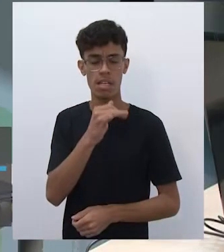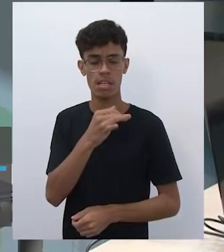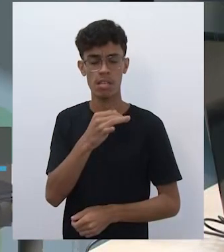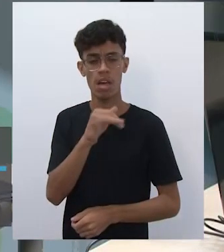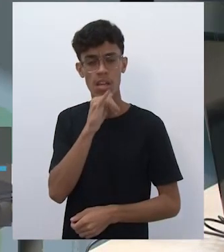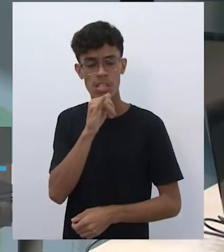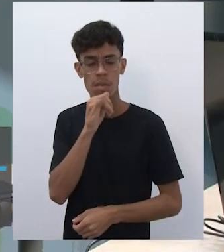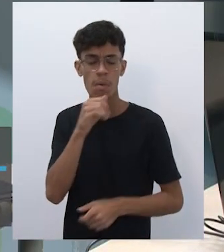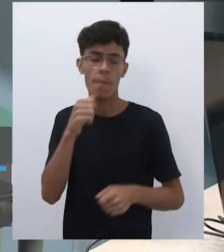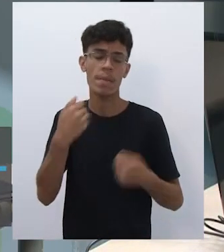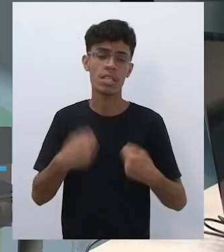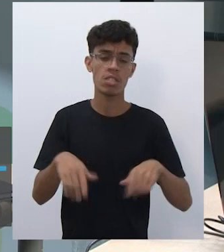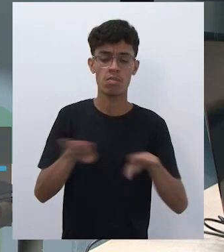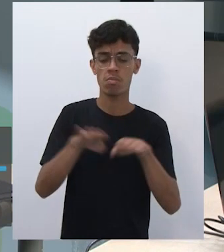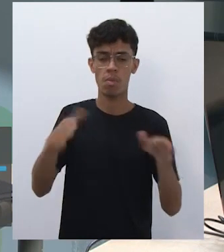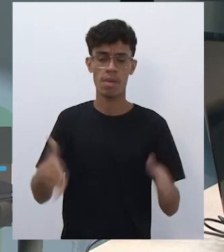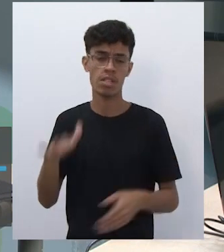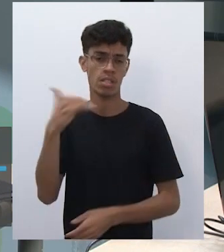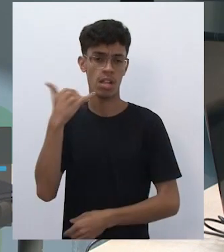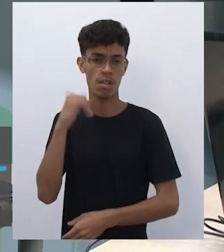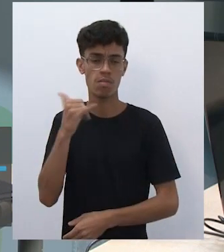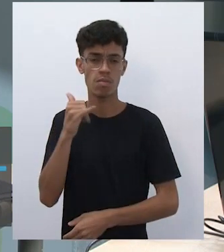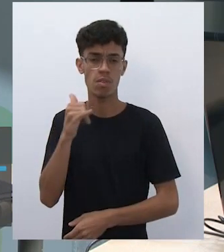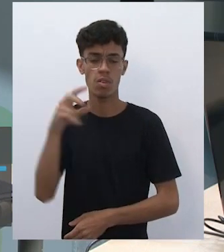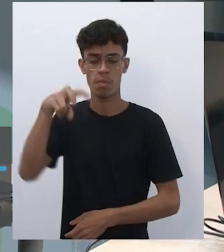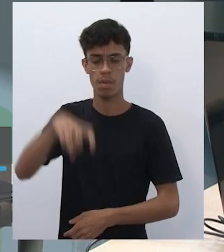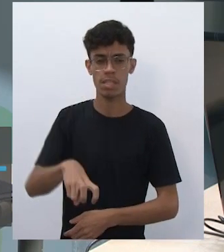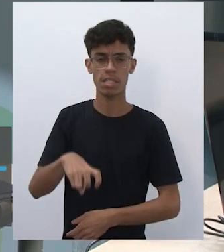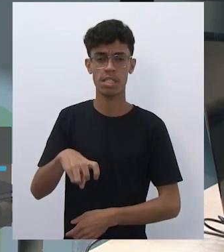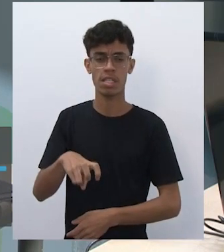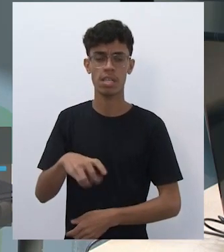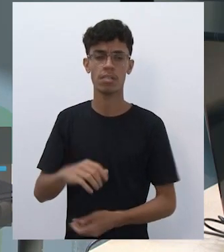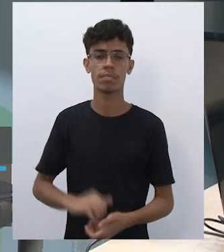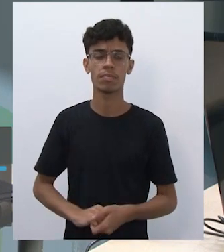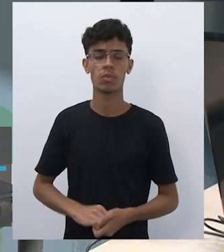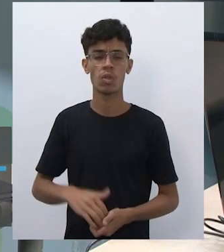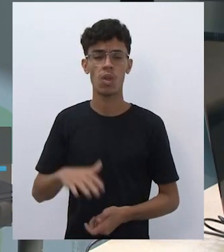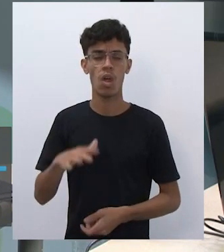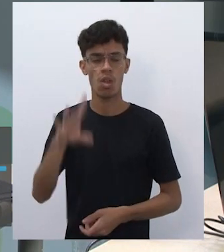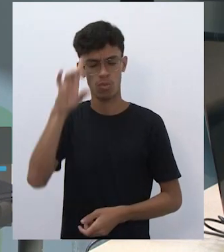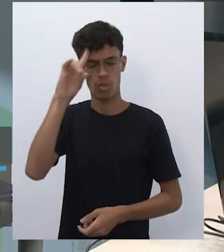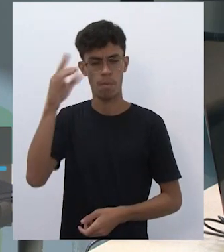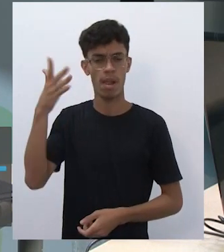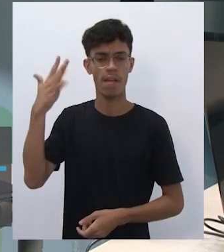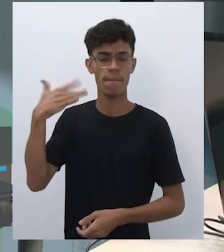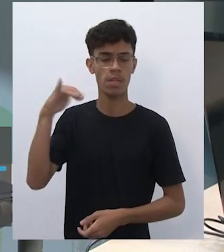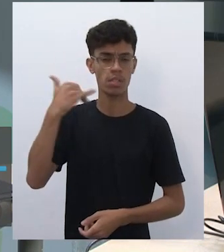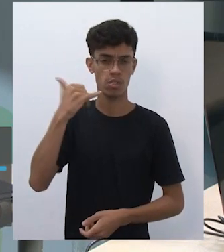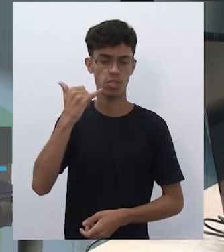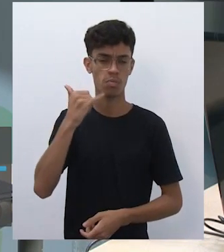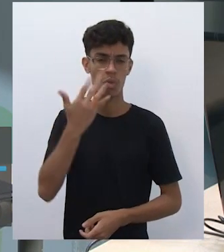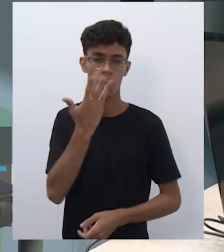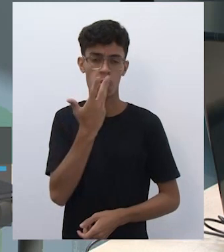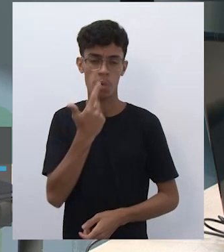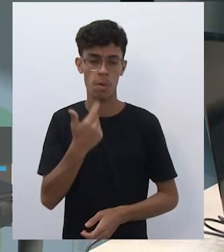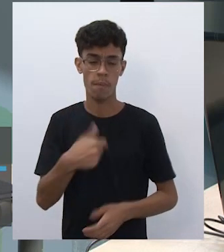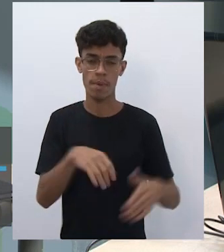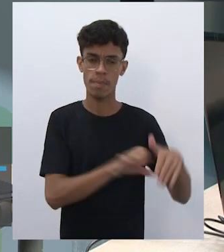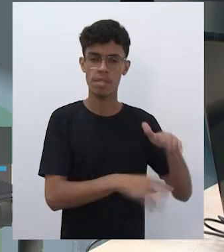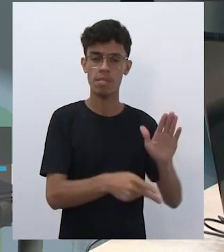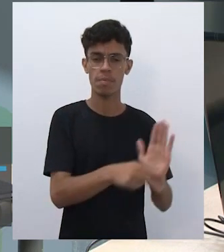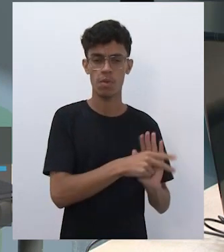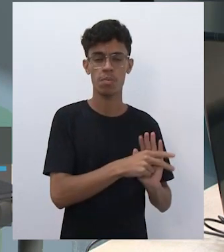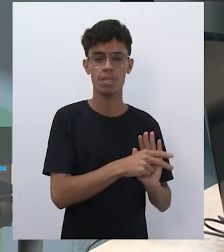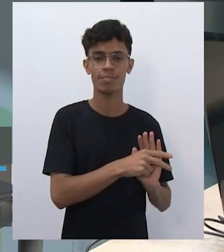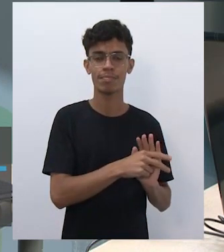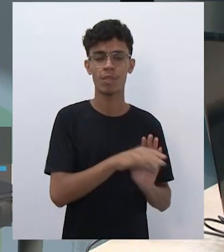eu preciso de uma cadeira, eu preciso de um telefone. É muito engraçado, esses dias eu atendi uma organização de crianças. E aí, o que eles